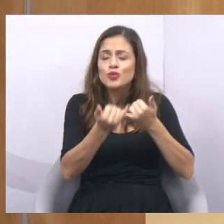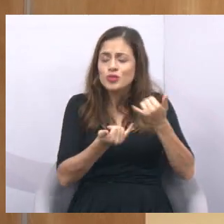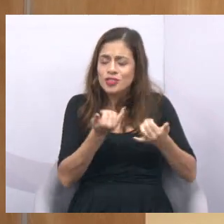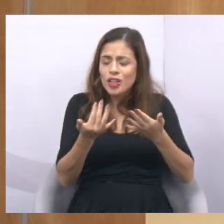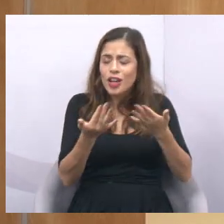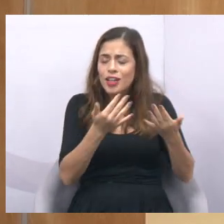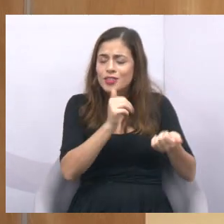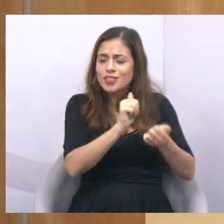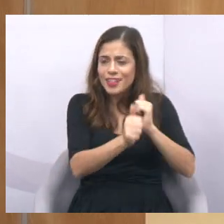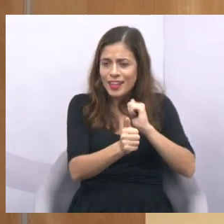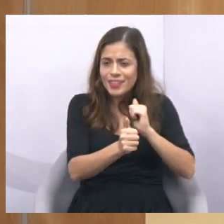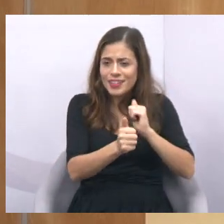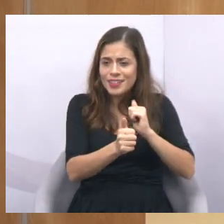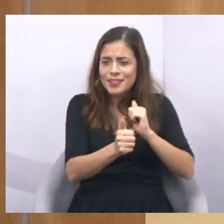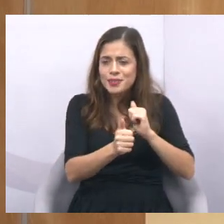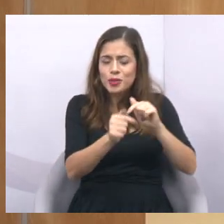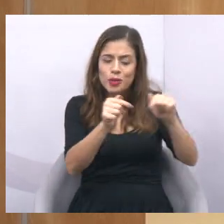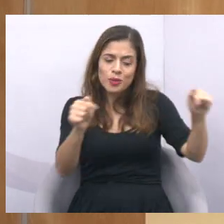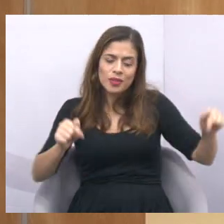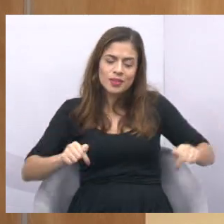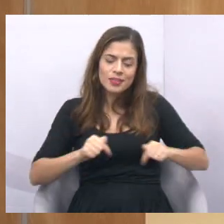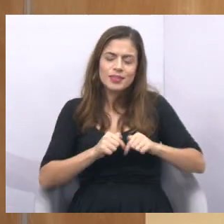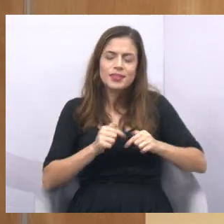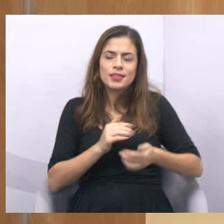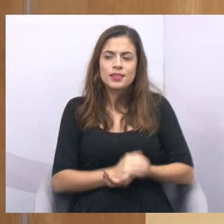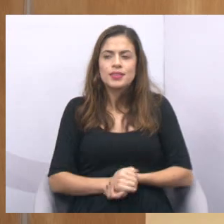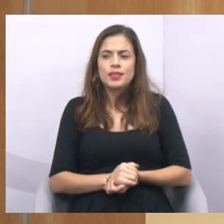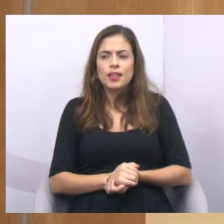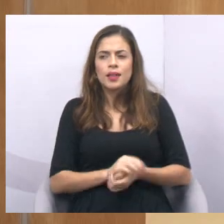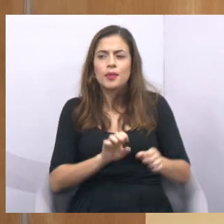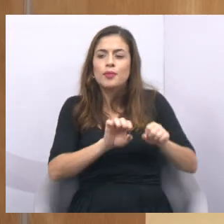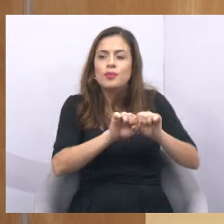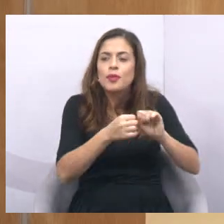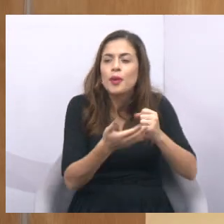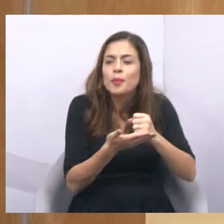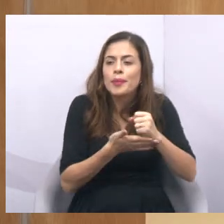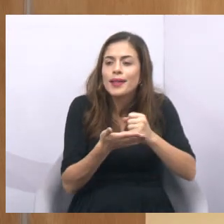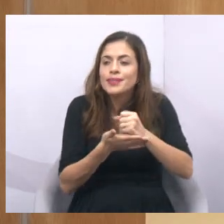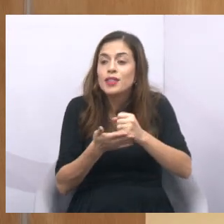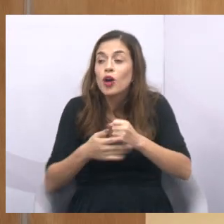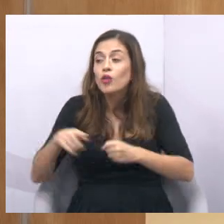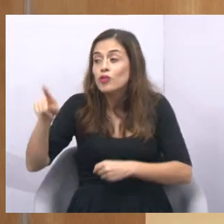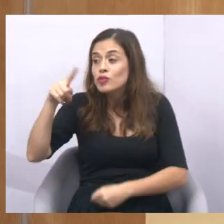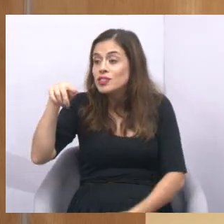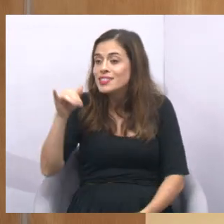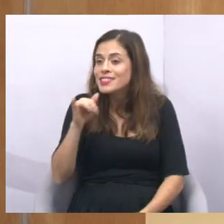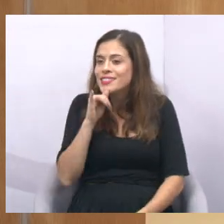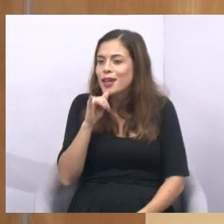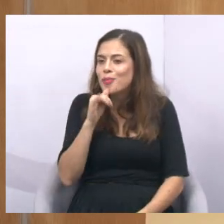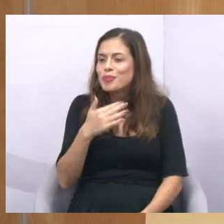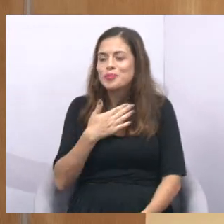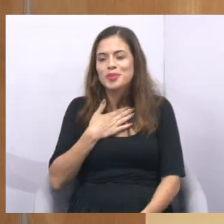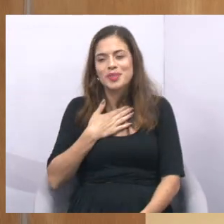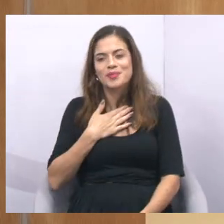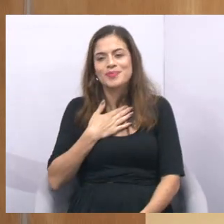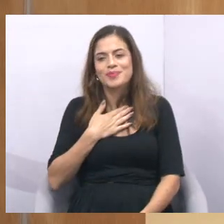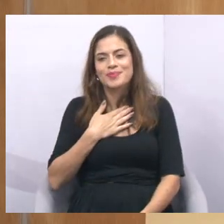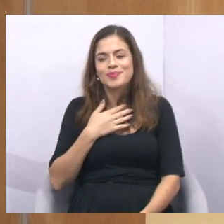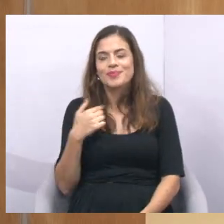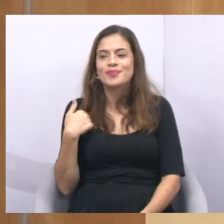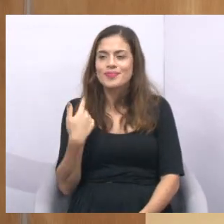a construir uma história de base e formação. Vocês eram os nossos espelhos. Na verdade, vocês